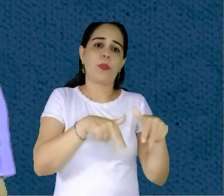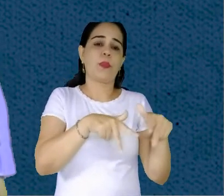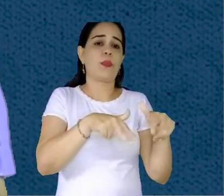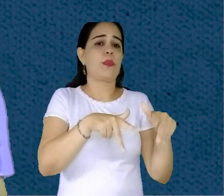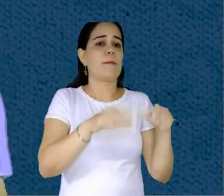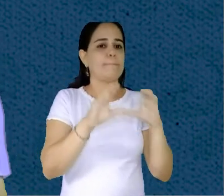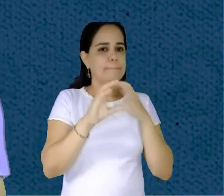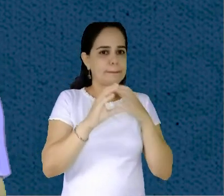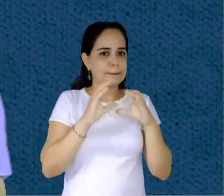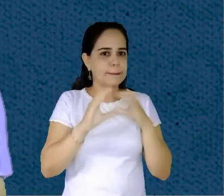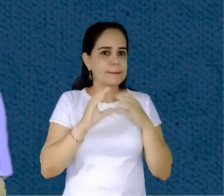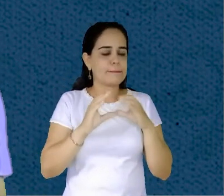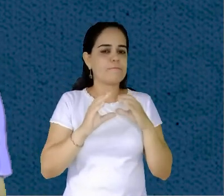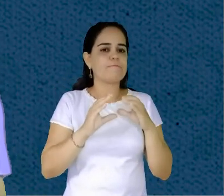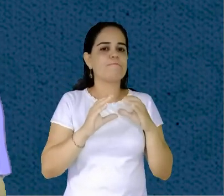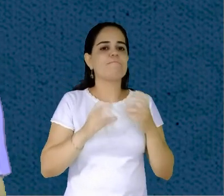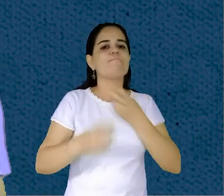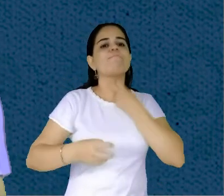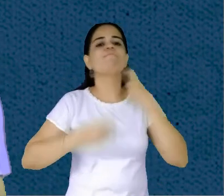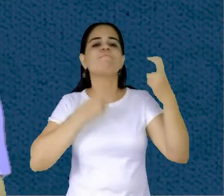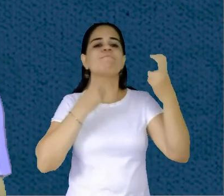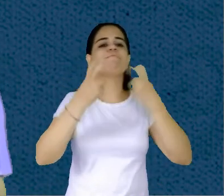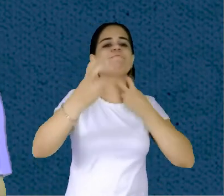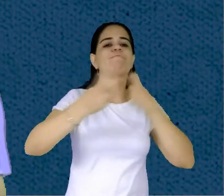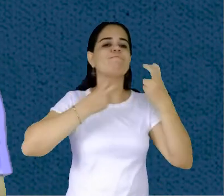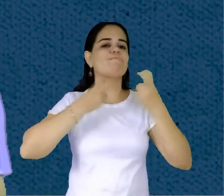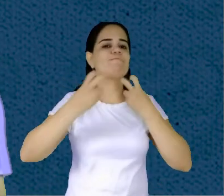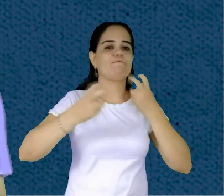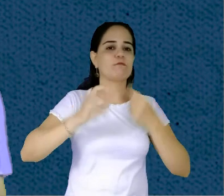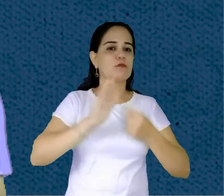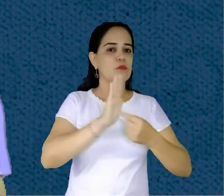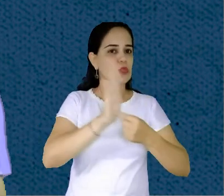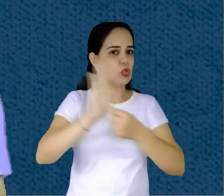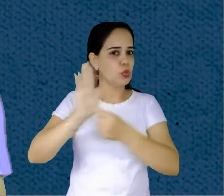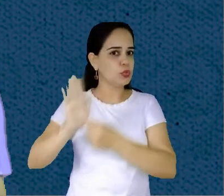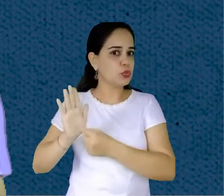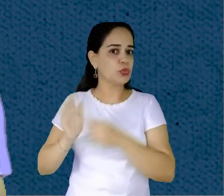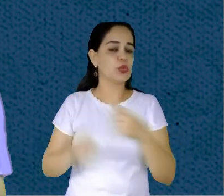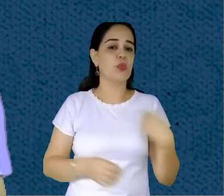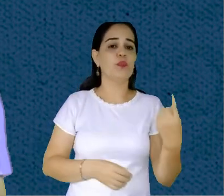todo momento que nós, e digo todos nós,